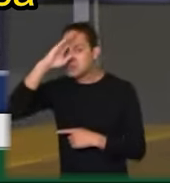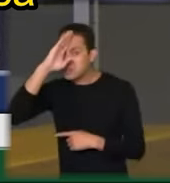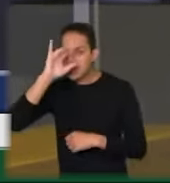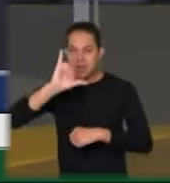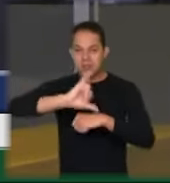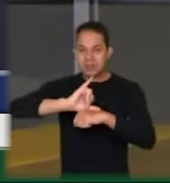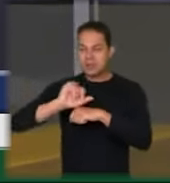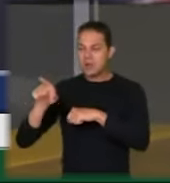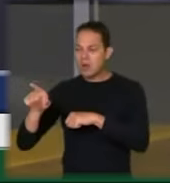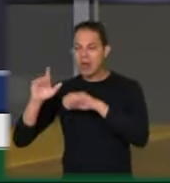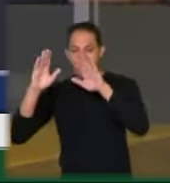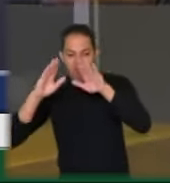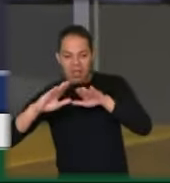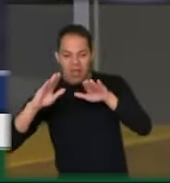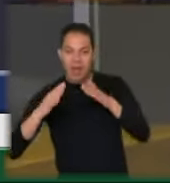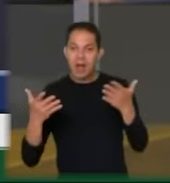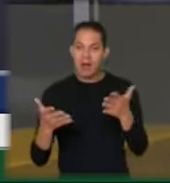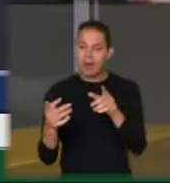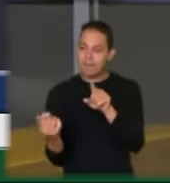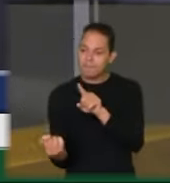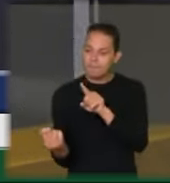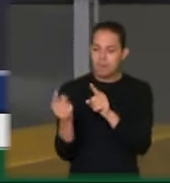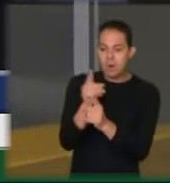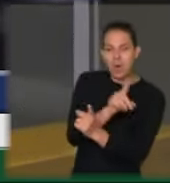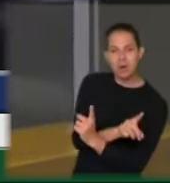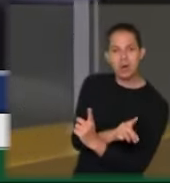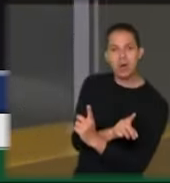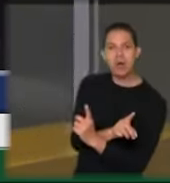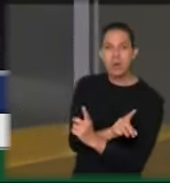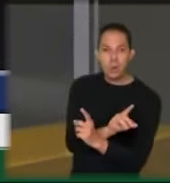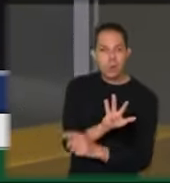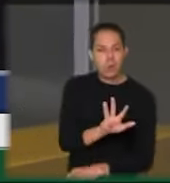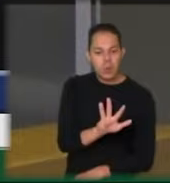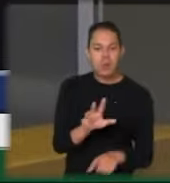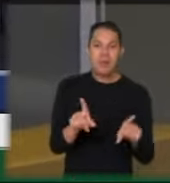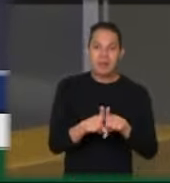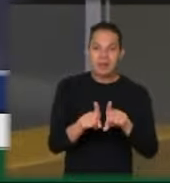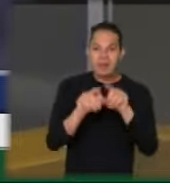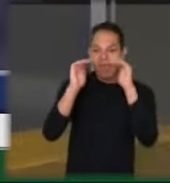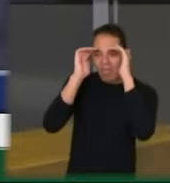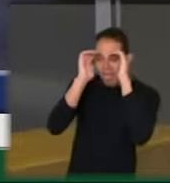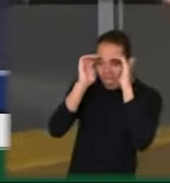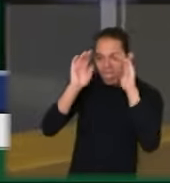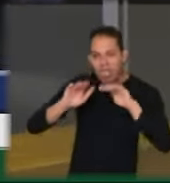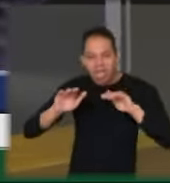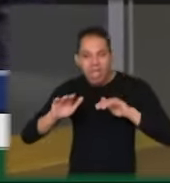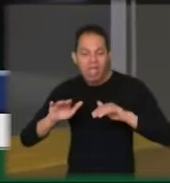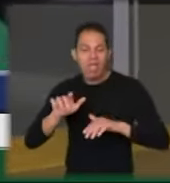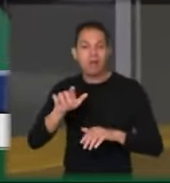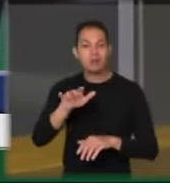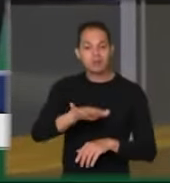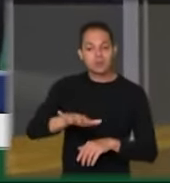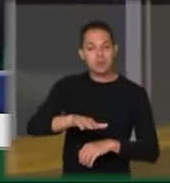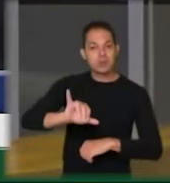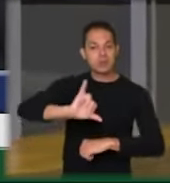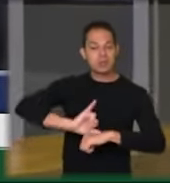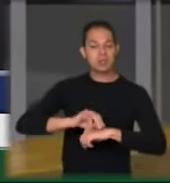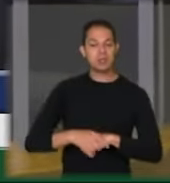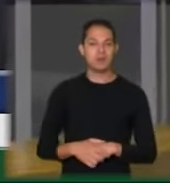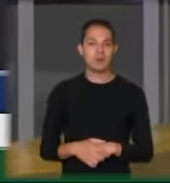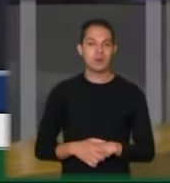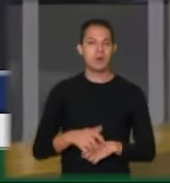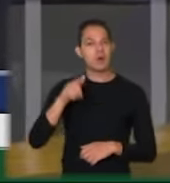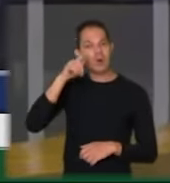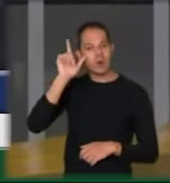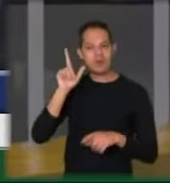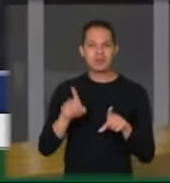agora ele está virando a mocinha do Centrão. E ontem eu fiz um desafio aqui. Estão falando de fazer CPI